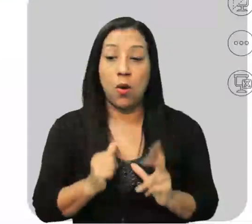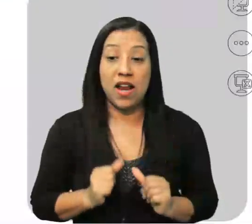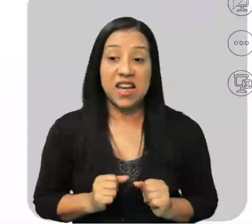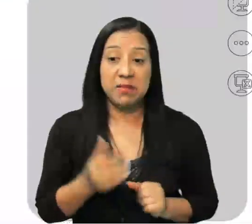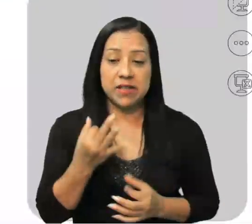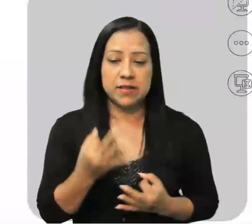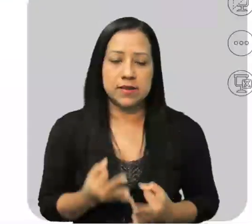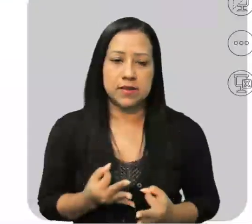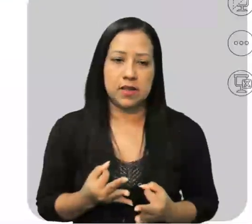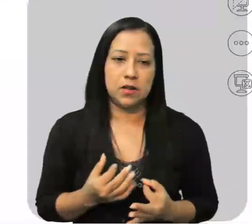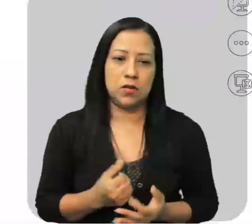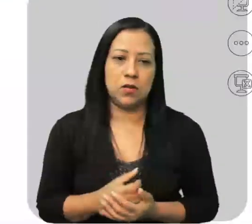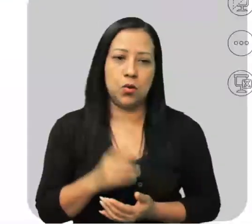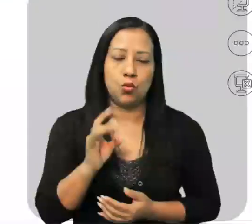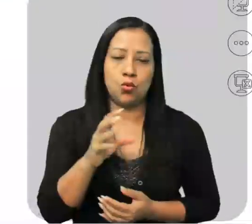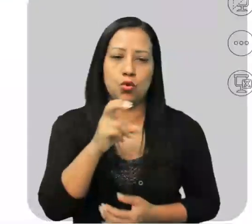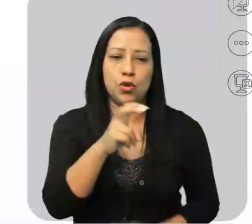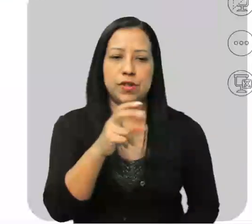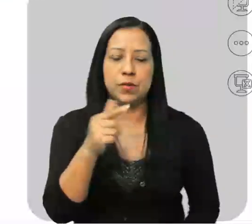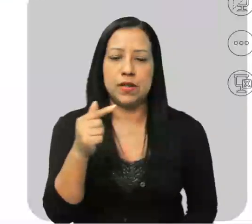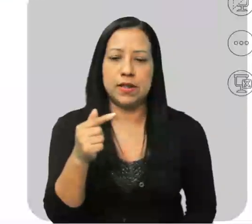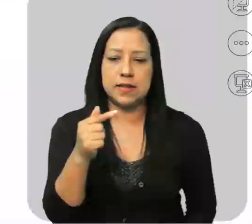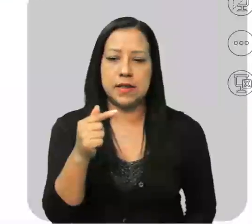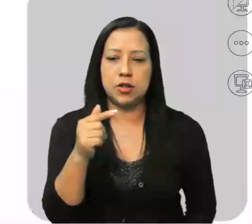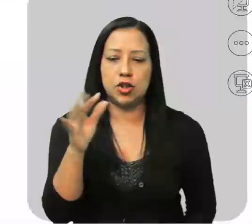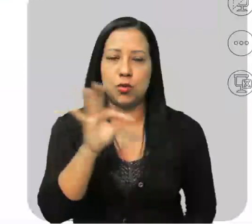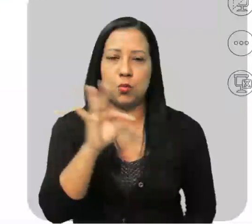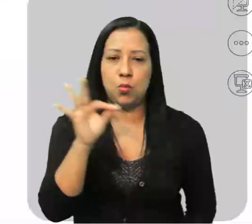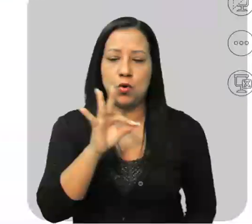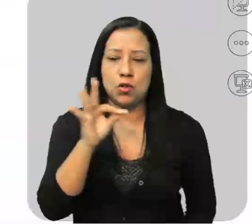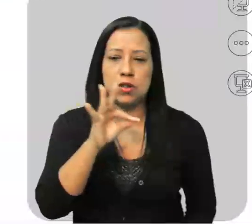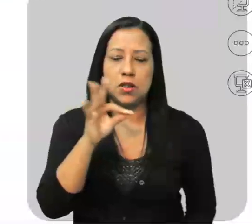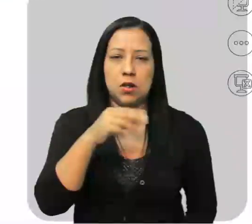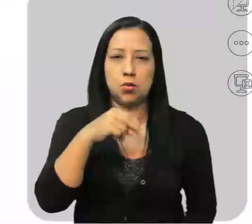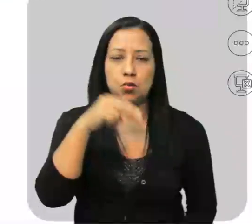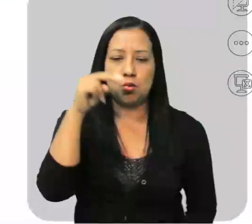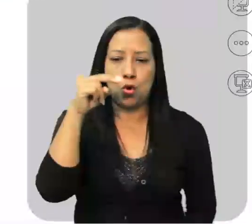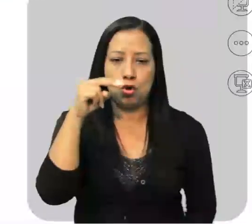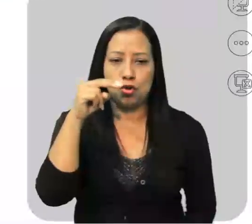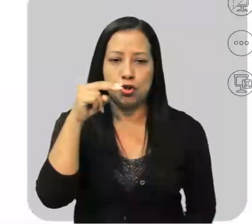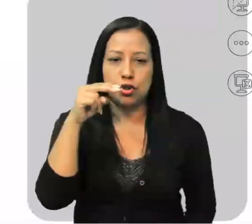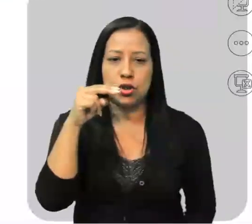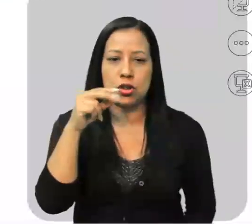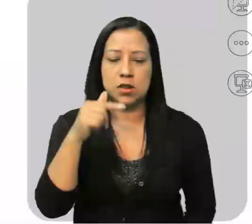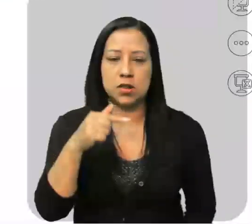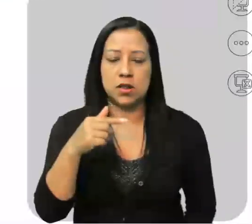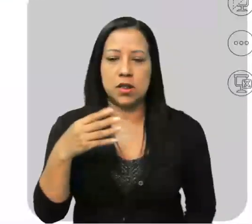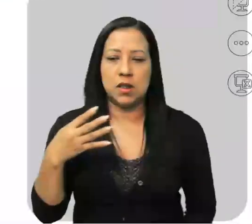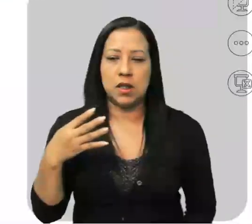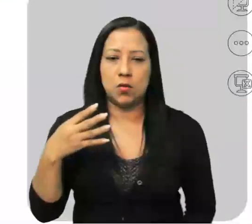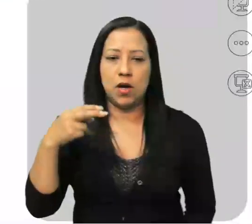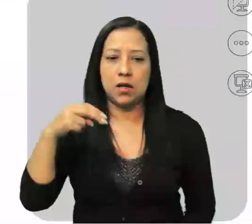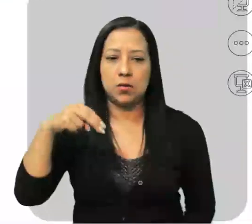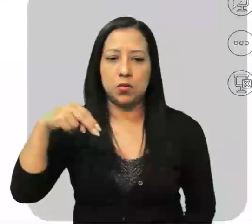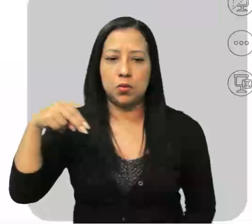que receberam água de uma forma adequada, só 57% no norte do Brasil,